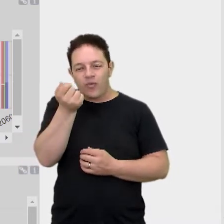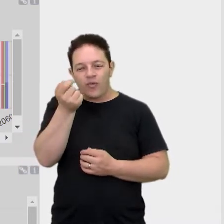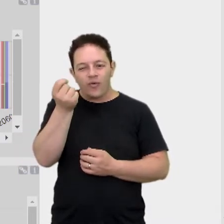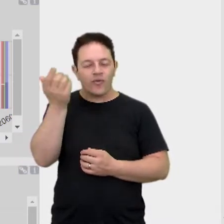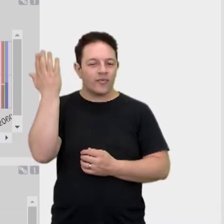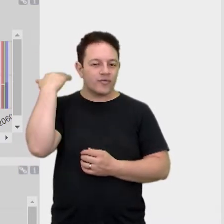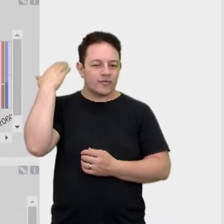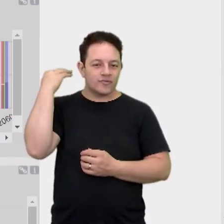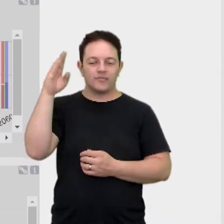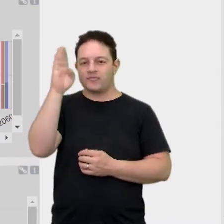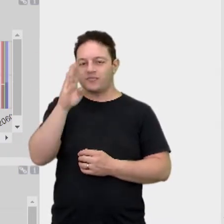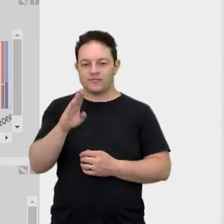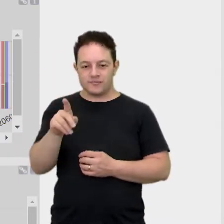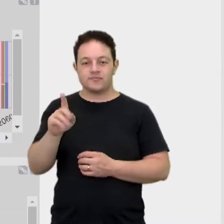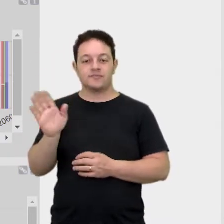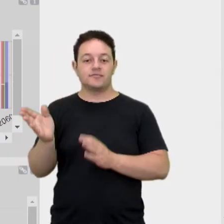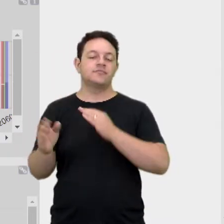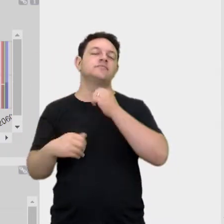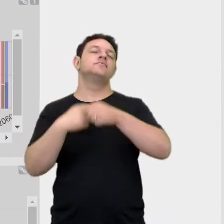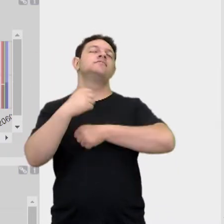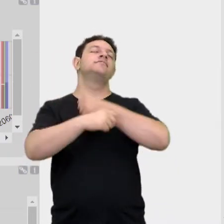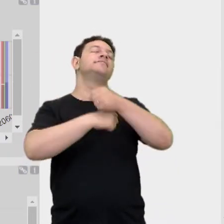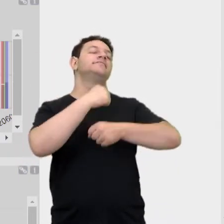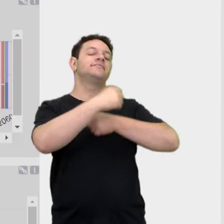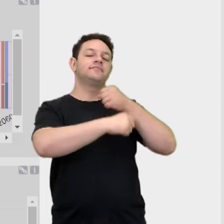idosos no Brasil. Vamos para